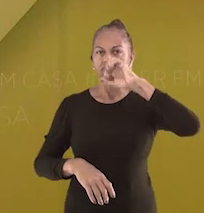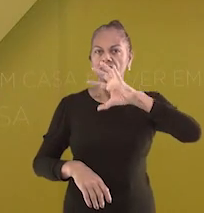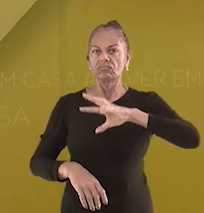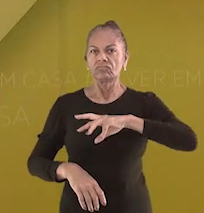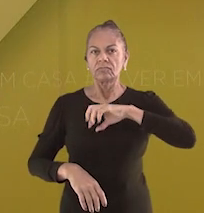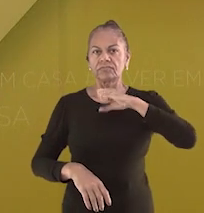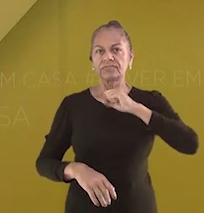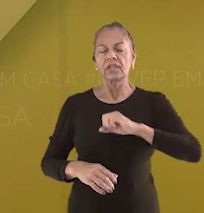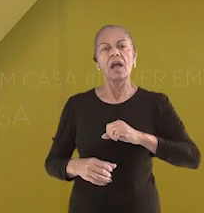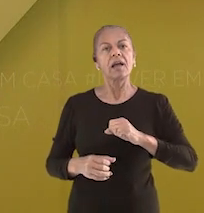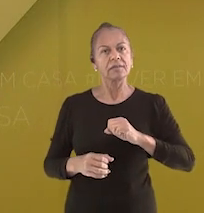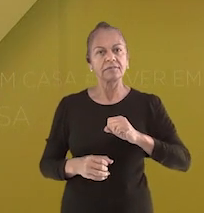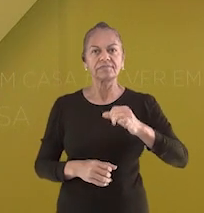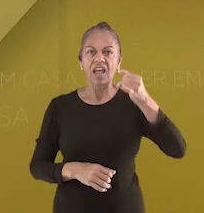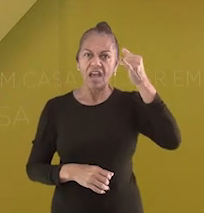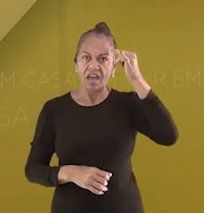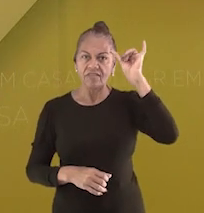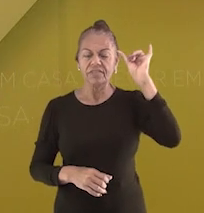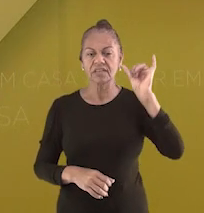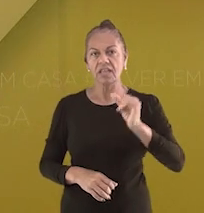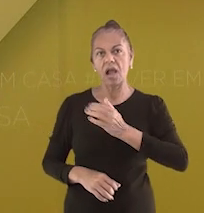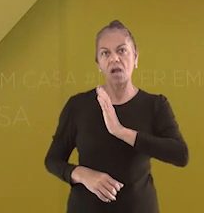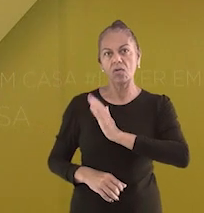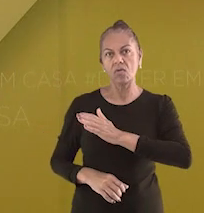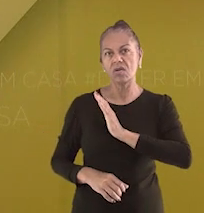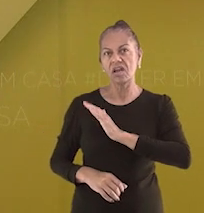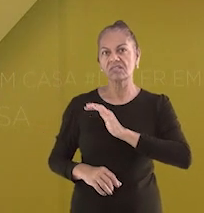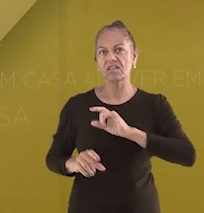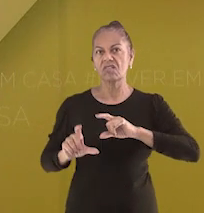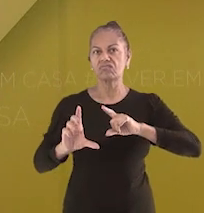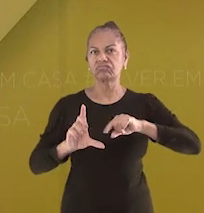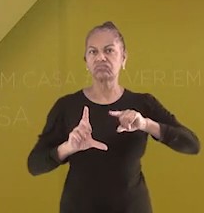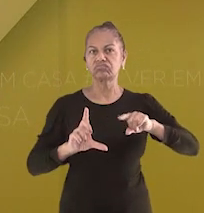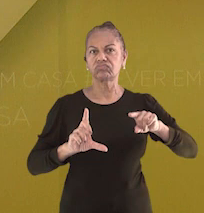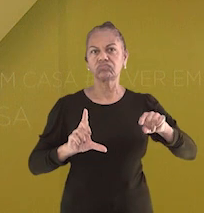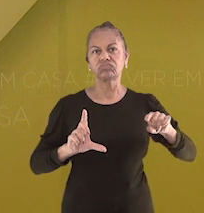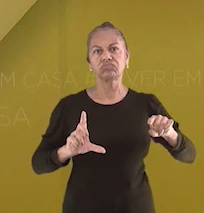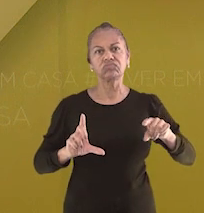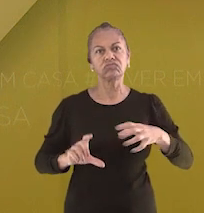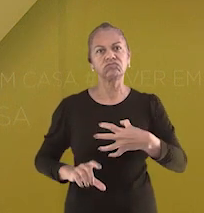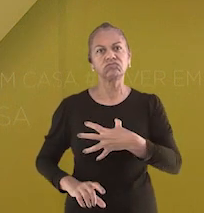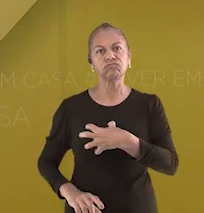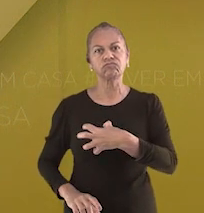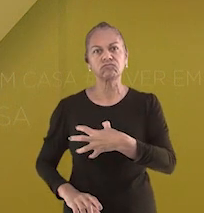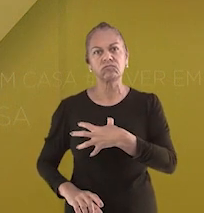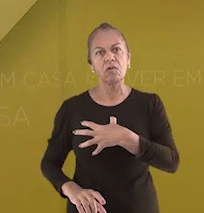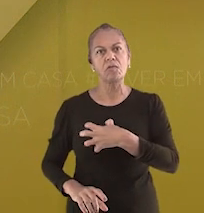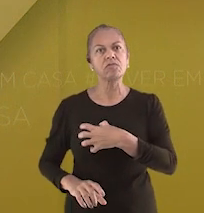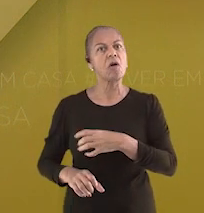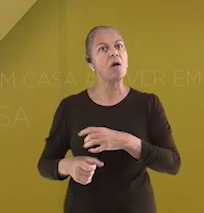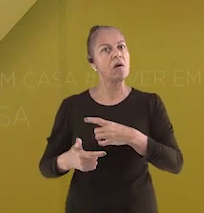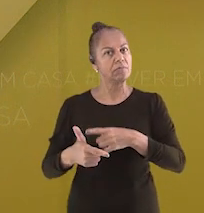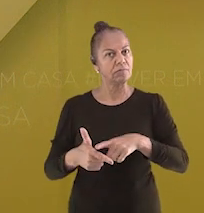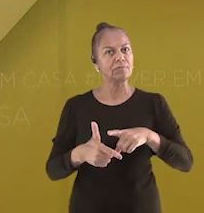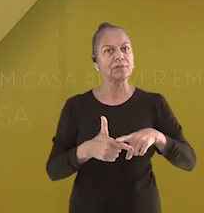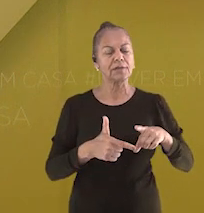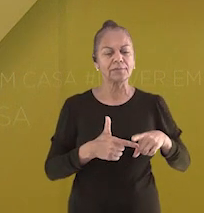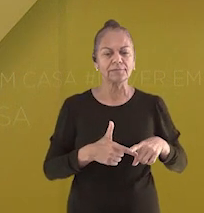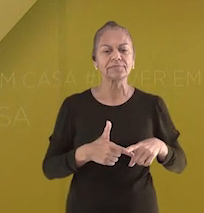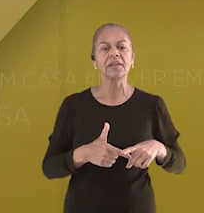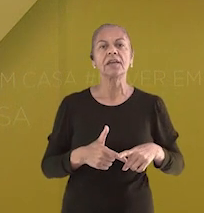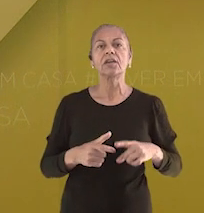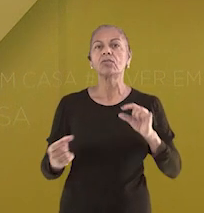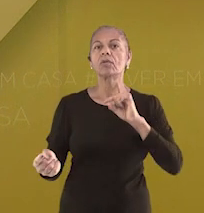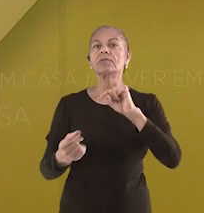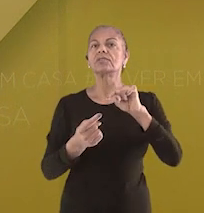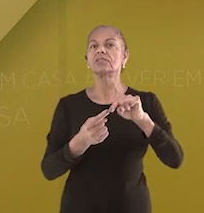Os exercícios aeróbicos são aqueles que precisam do O2, ou seja, oxigênio, para a produção